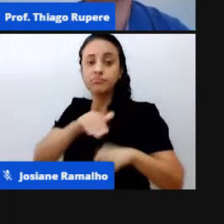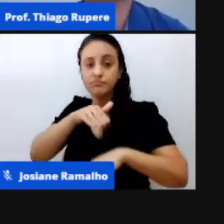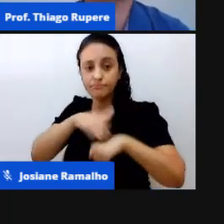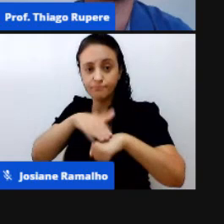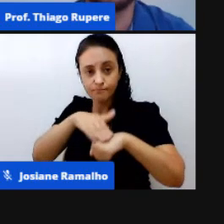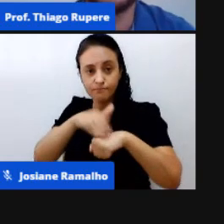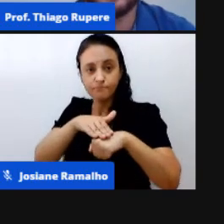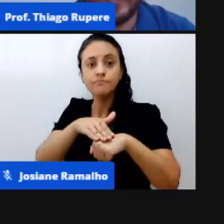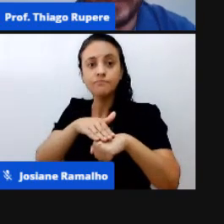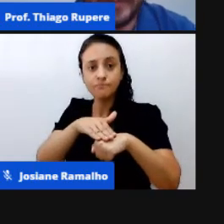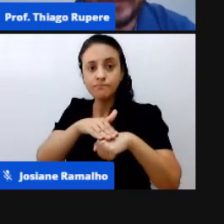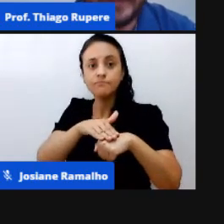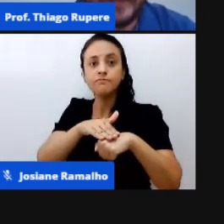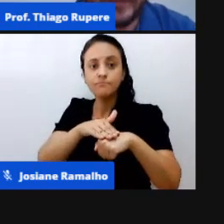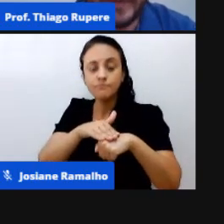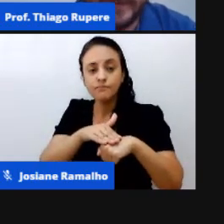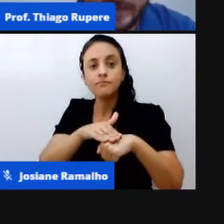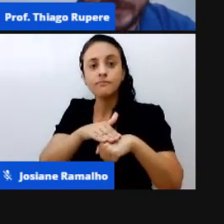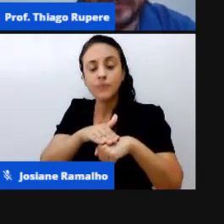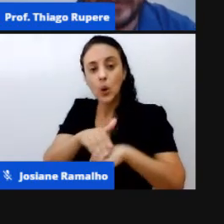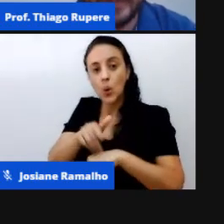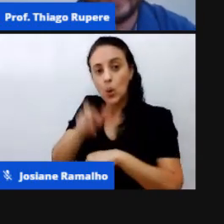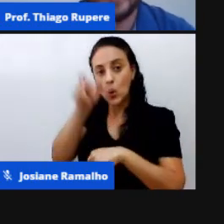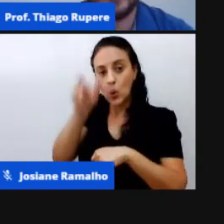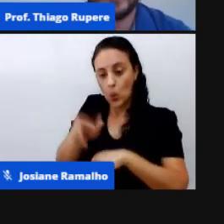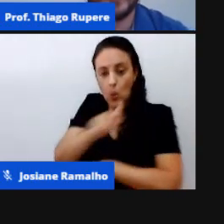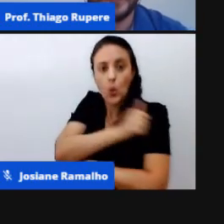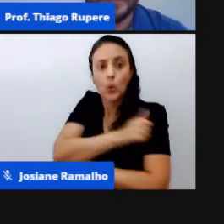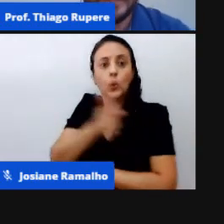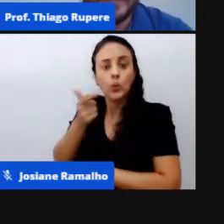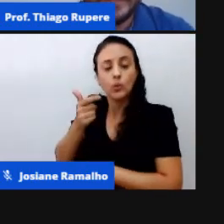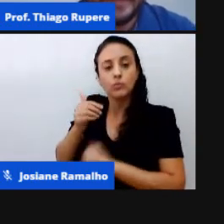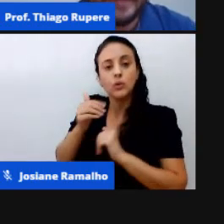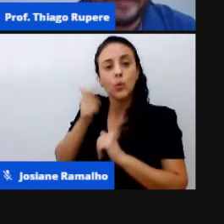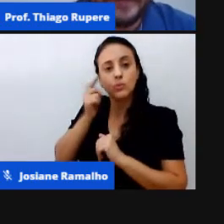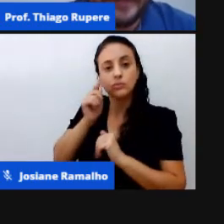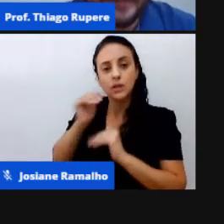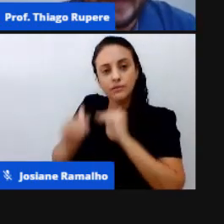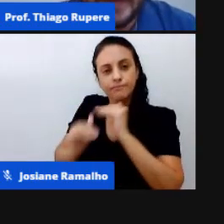ter a construção do seu próprio conhecimento. Pode passar, por favor.